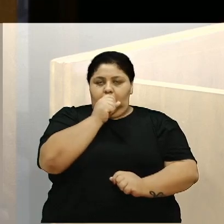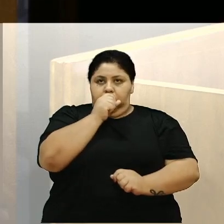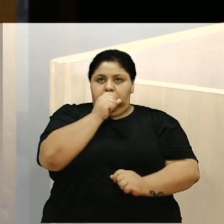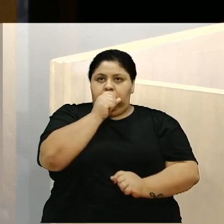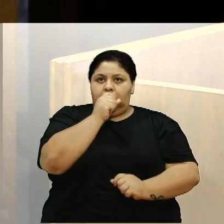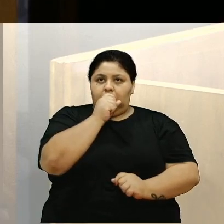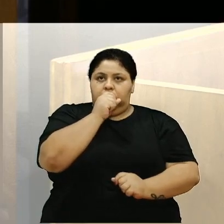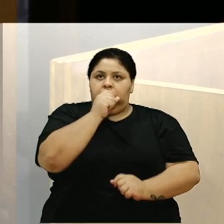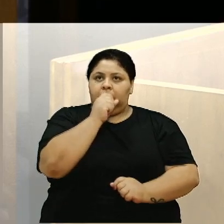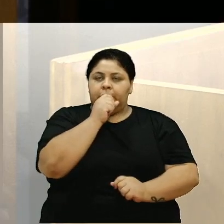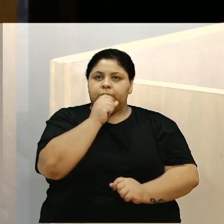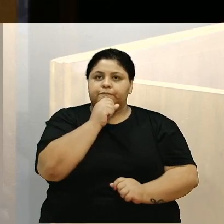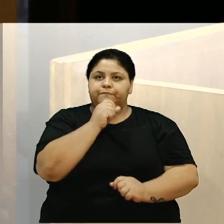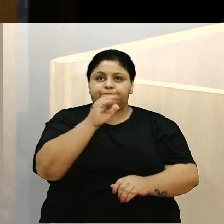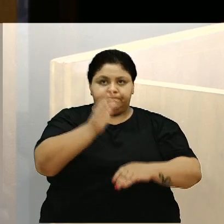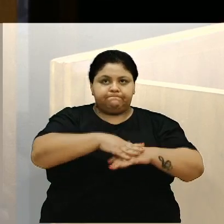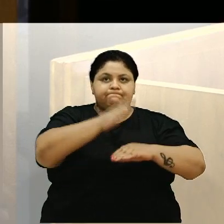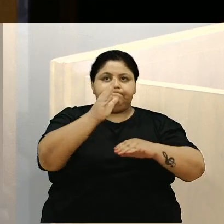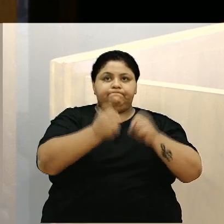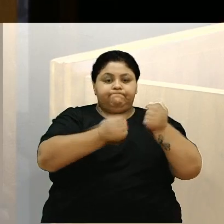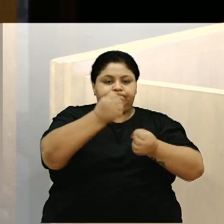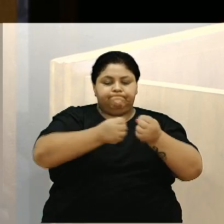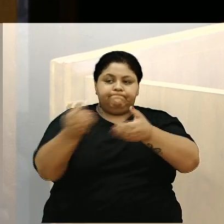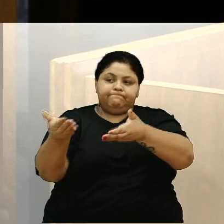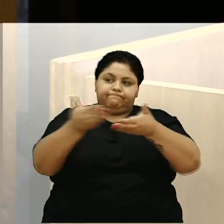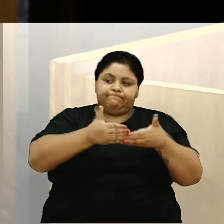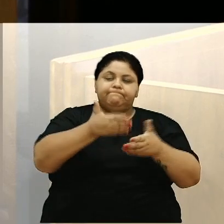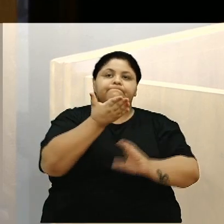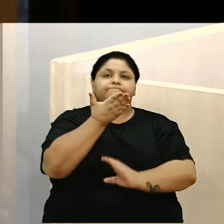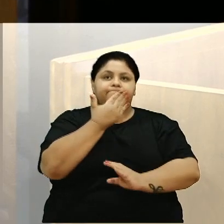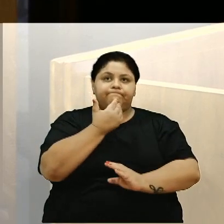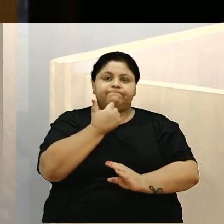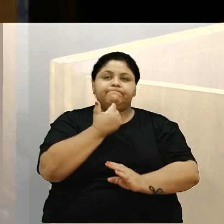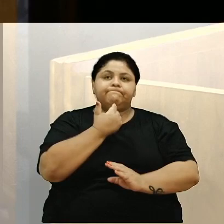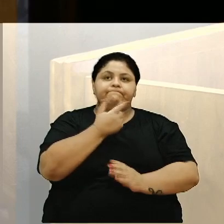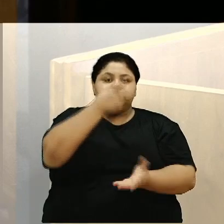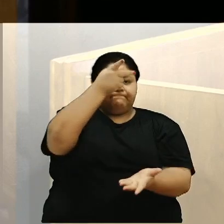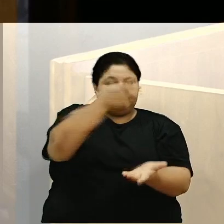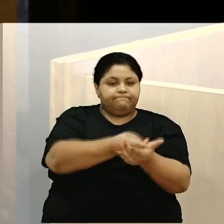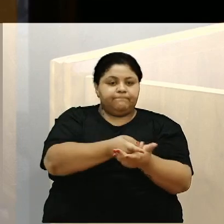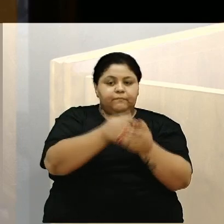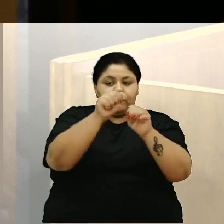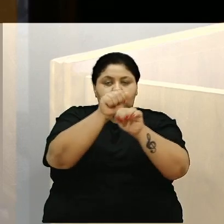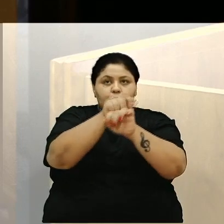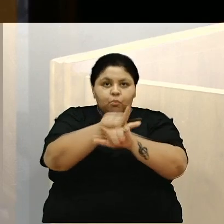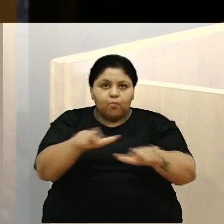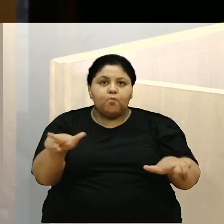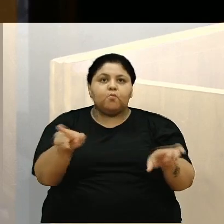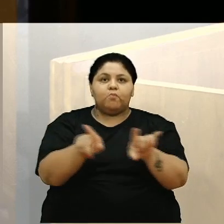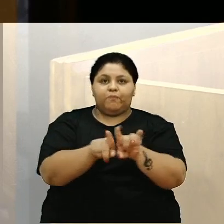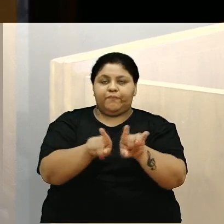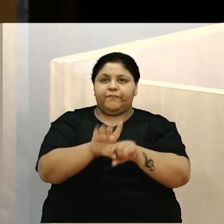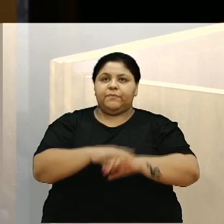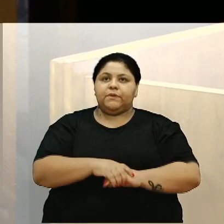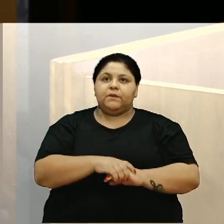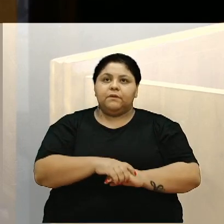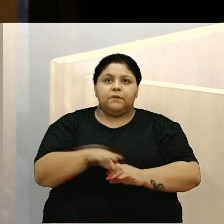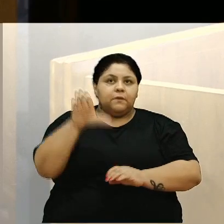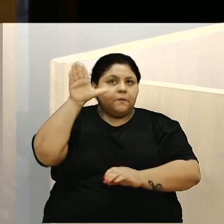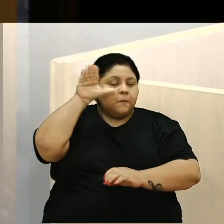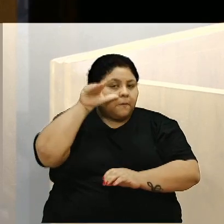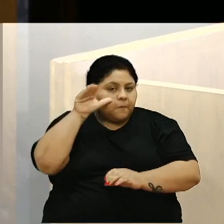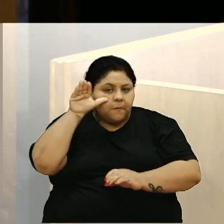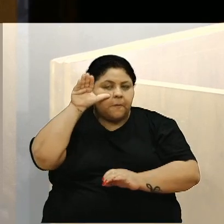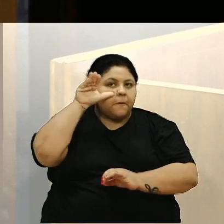um carro extra para receber também alimentos e produtos de limpeza. A triagem vai acontecendo